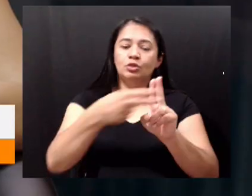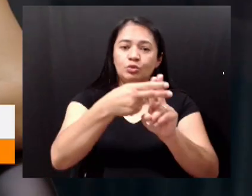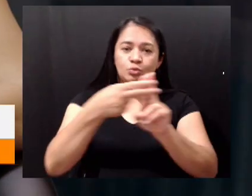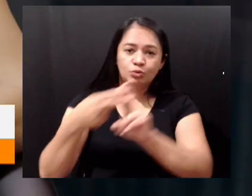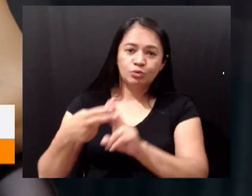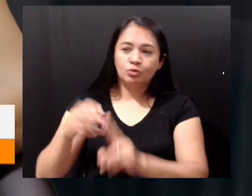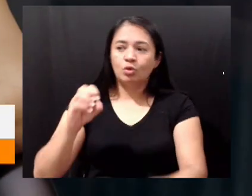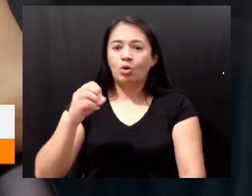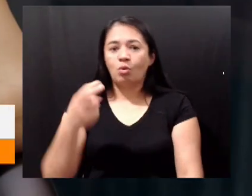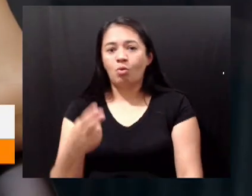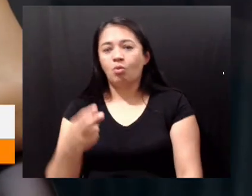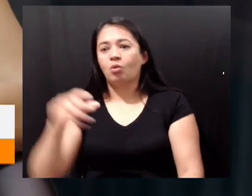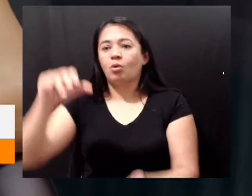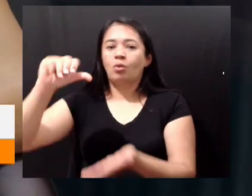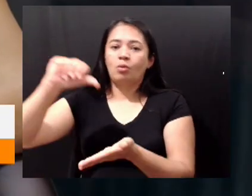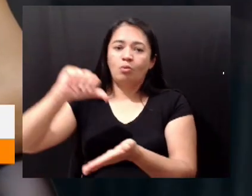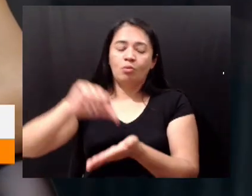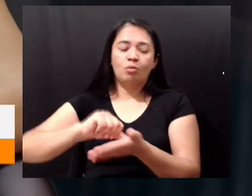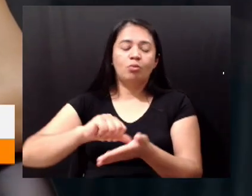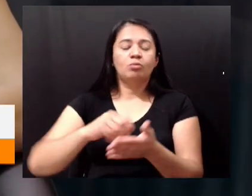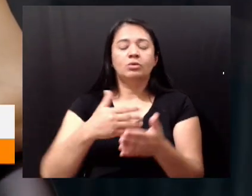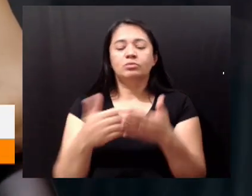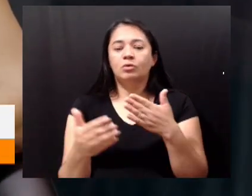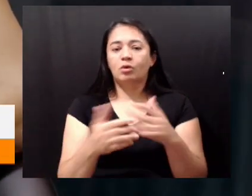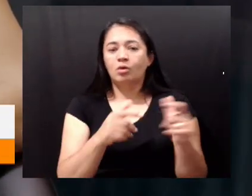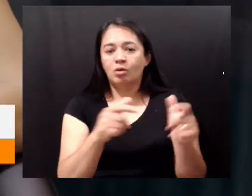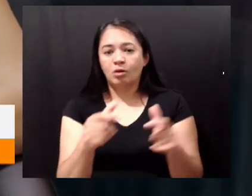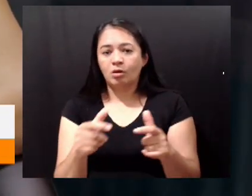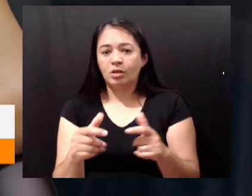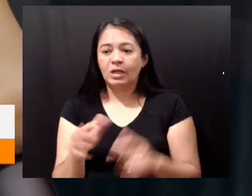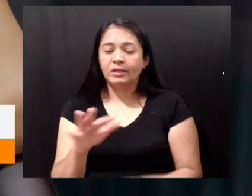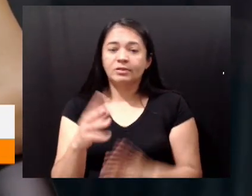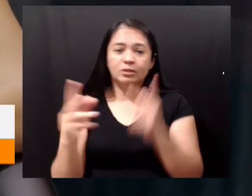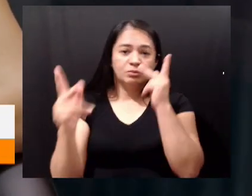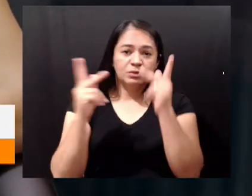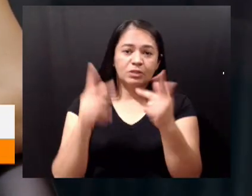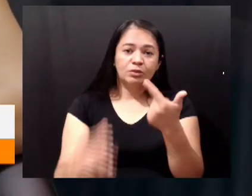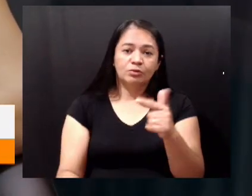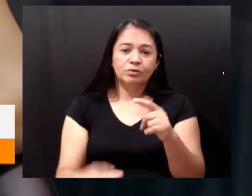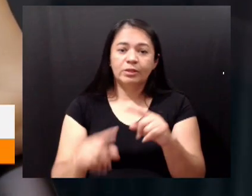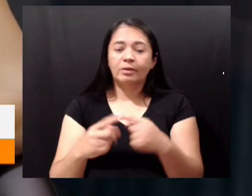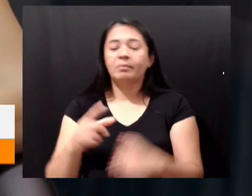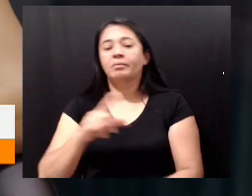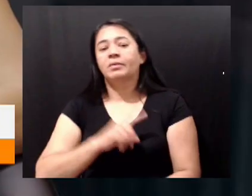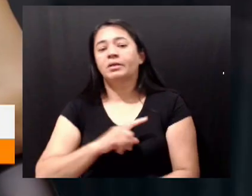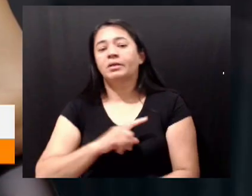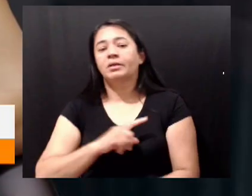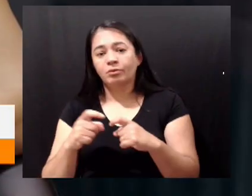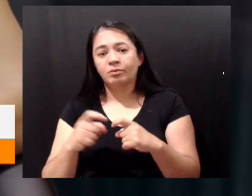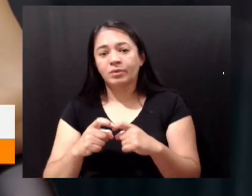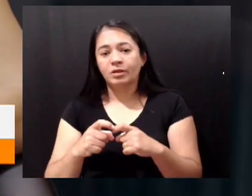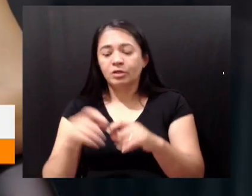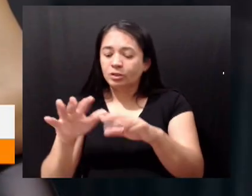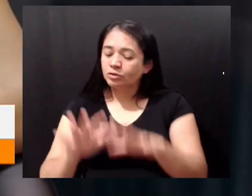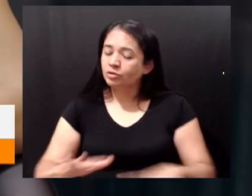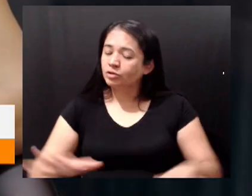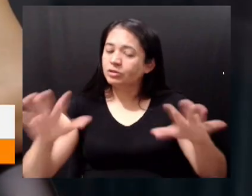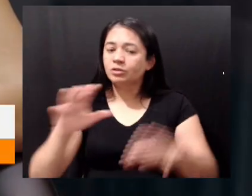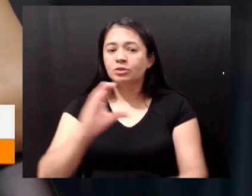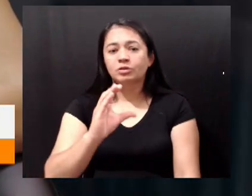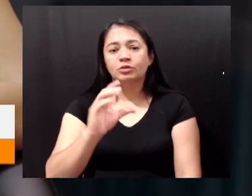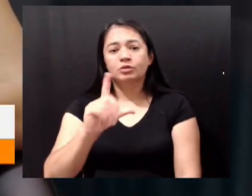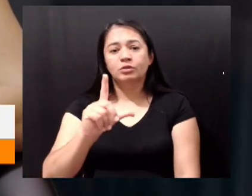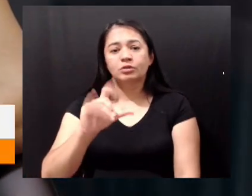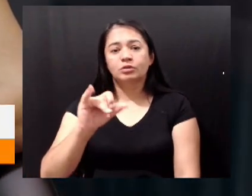UPA, num posto de saúde, às vezes não tem um psiquiatra, mas uhum. tem um clínico, não Sim. é? O generalista, o médico generalista hoje, ele tem